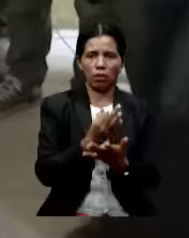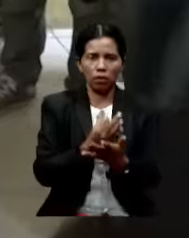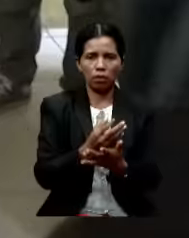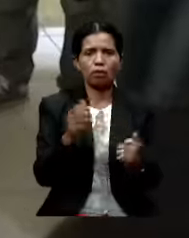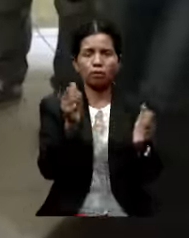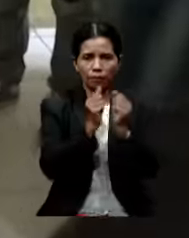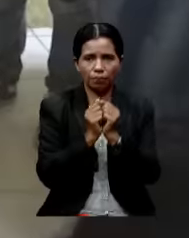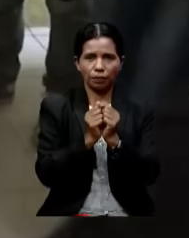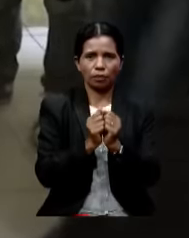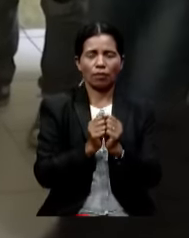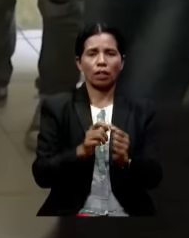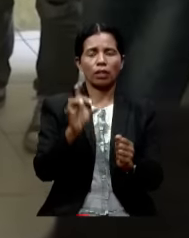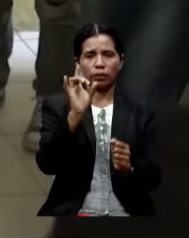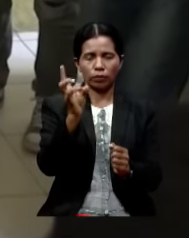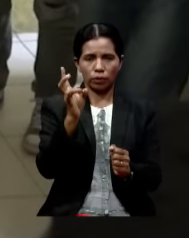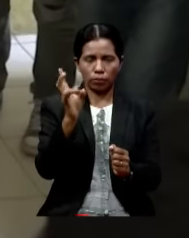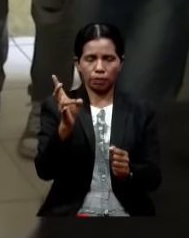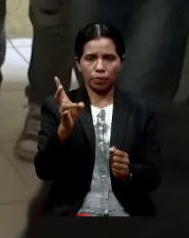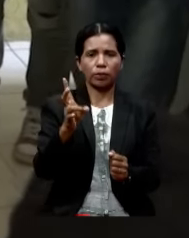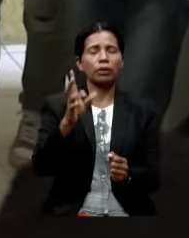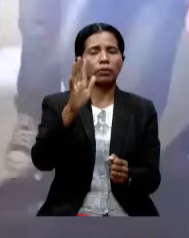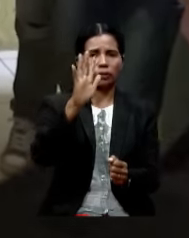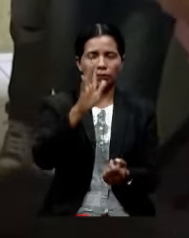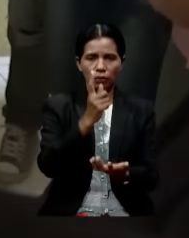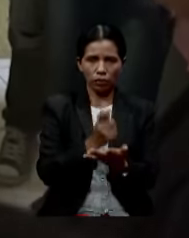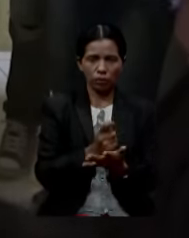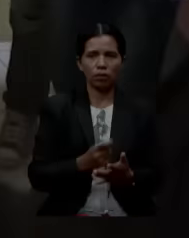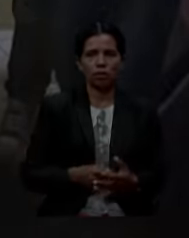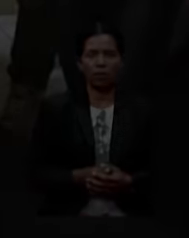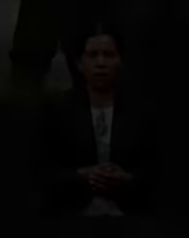dólar americano tocom hitunulu. Dulce da Costa, Zaime dos Santos, Ziemen.